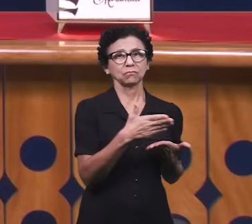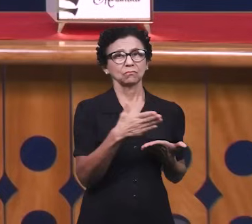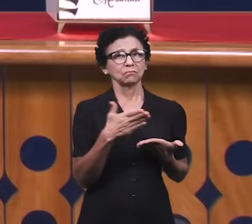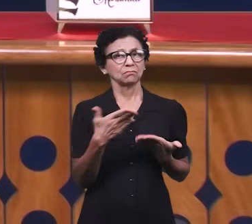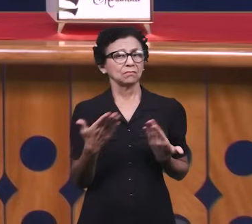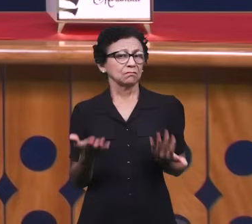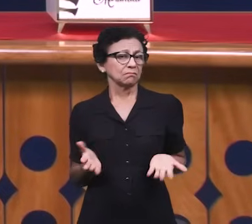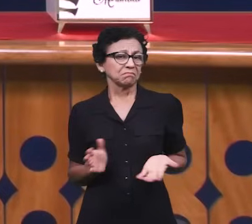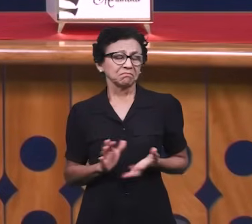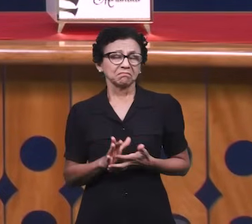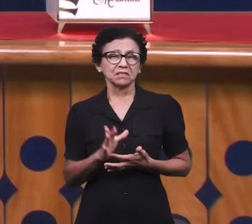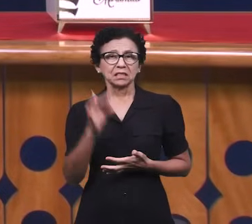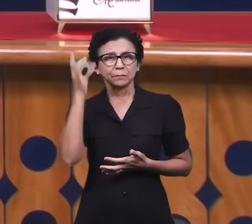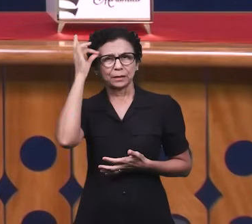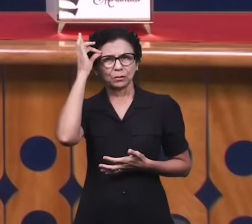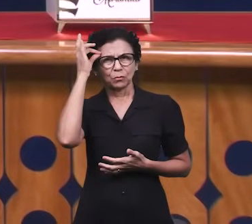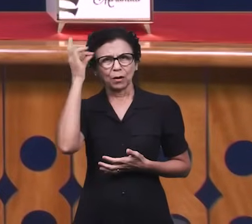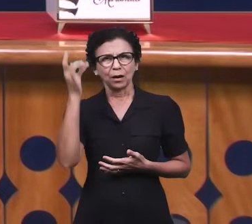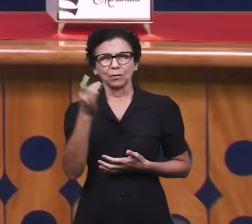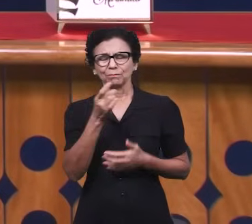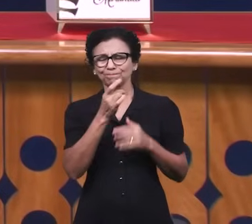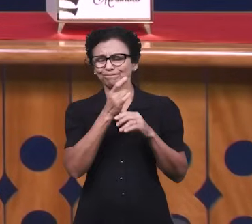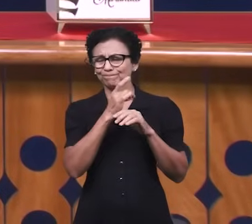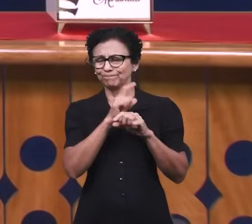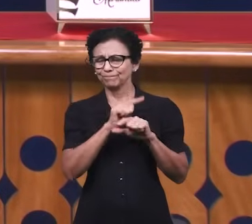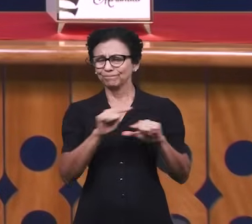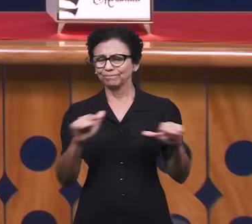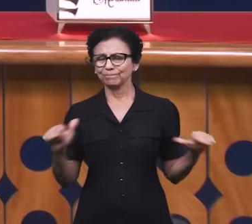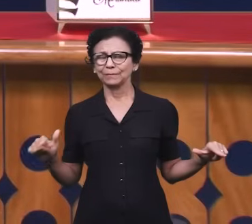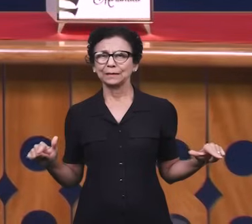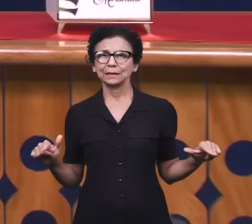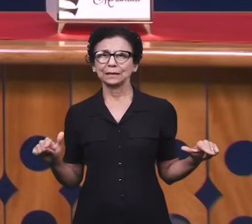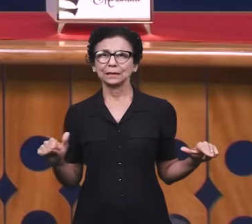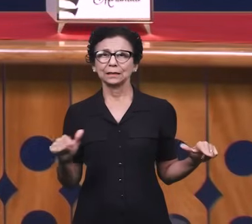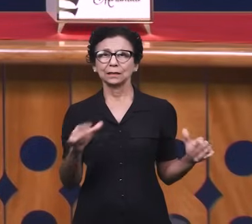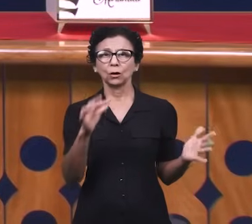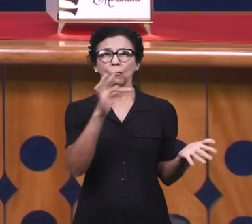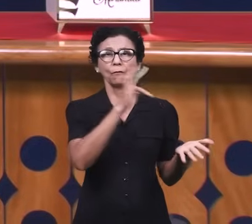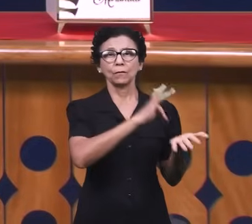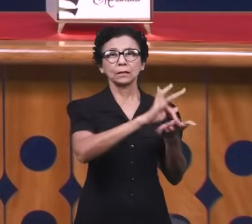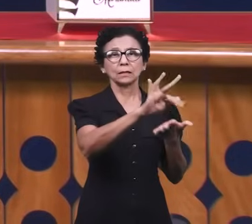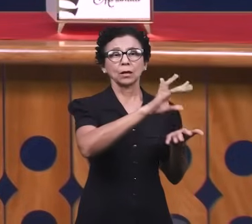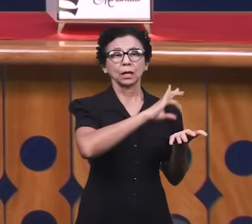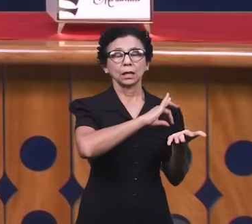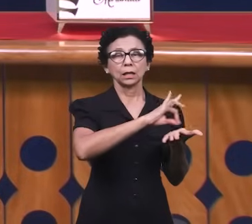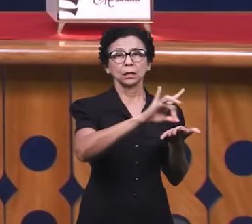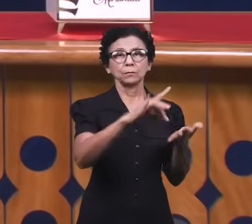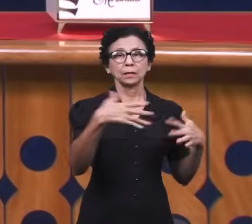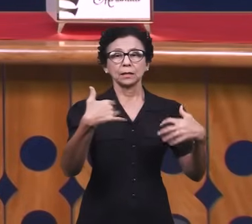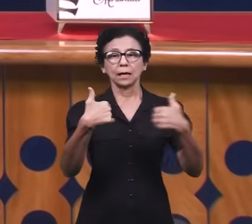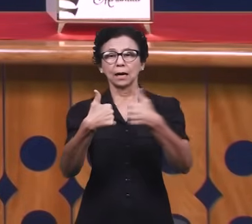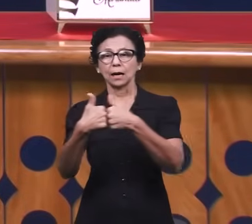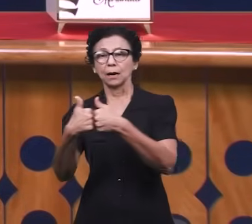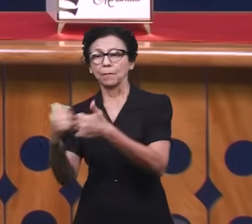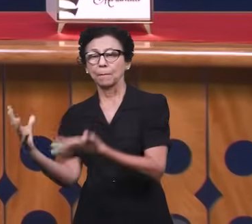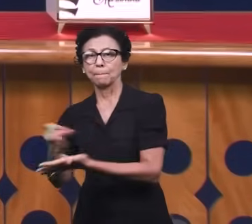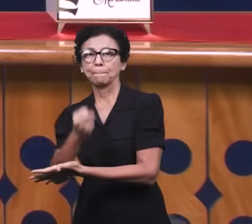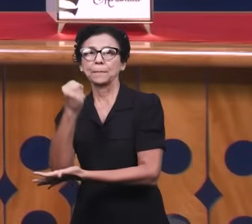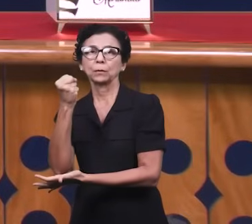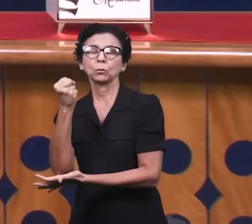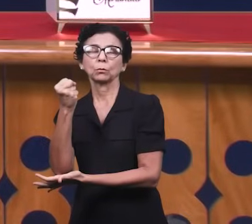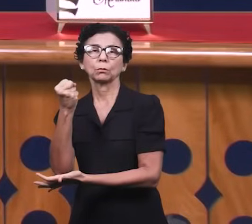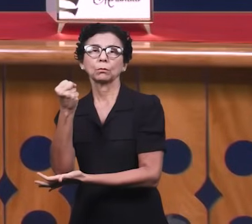espiritual não existia. E a arca foi tomada pelos filisteus. Evidentemente que